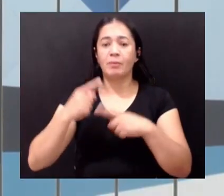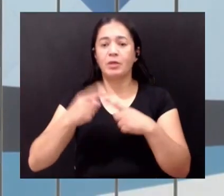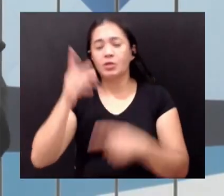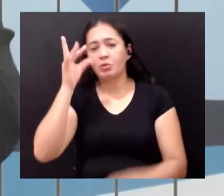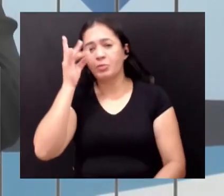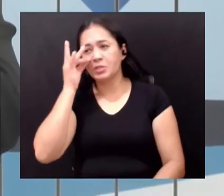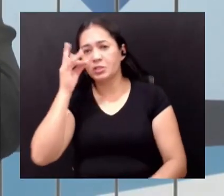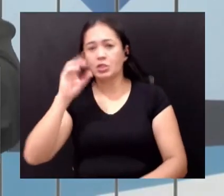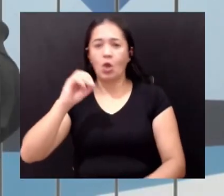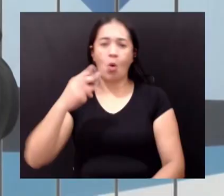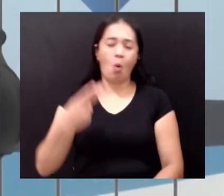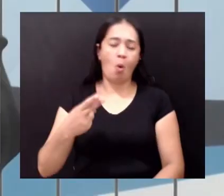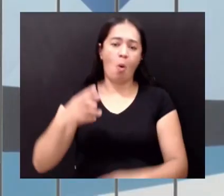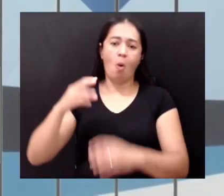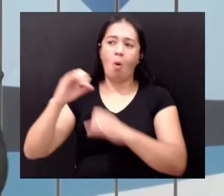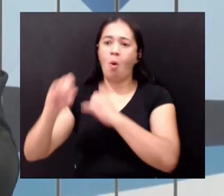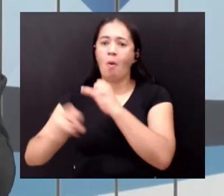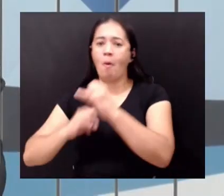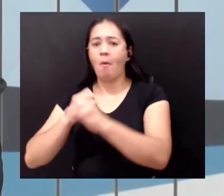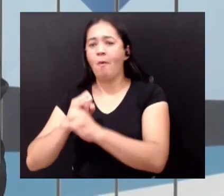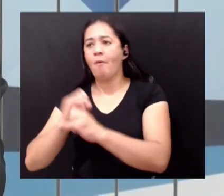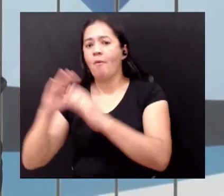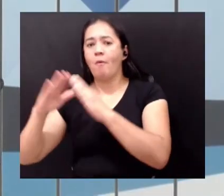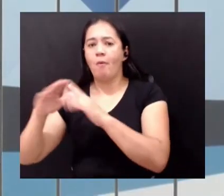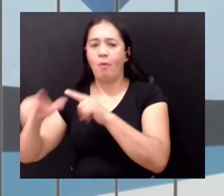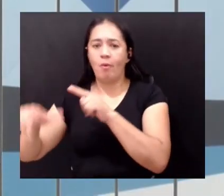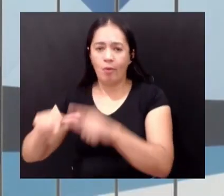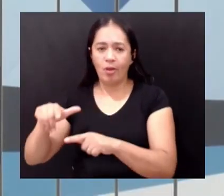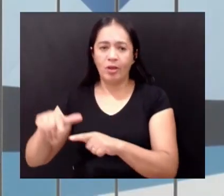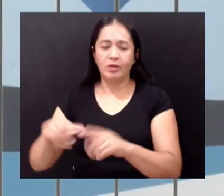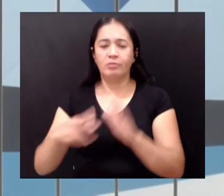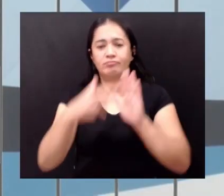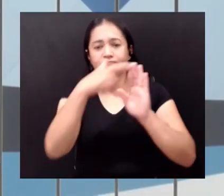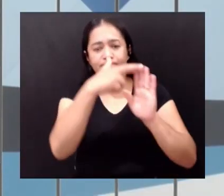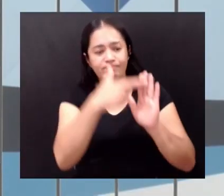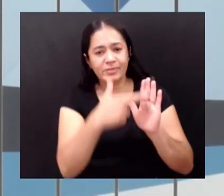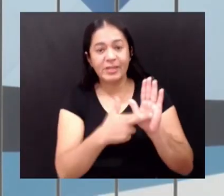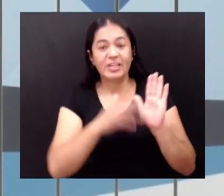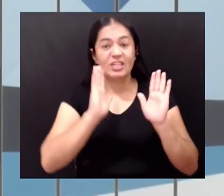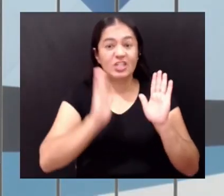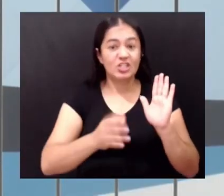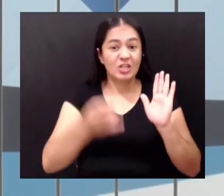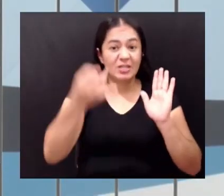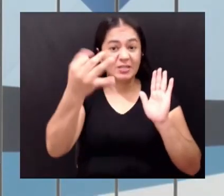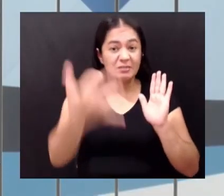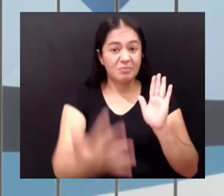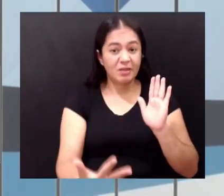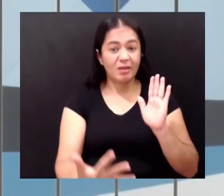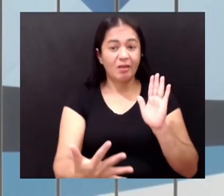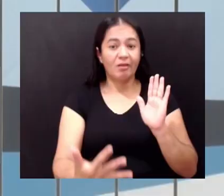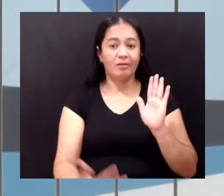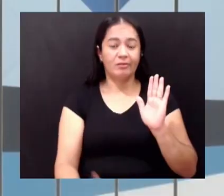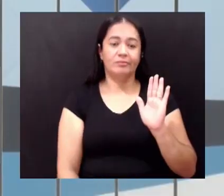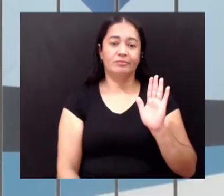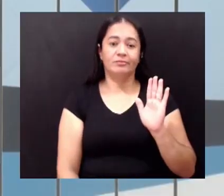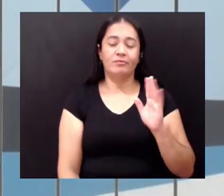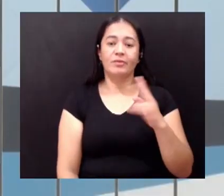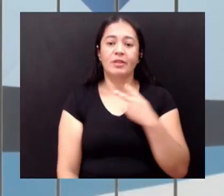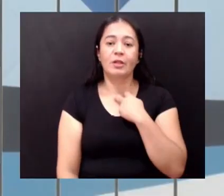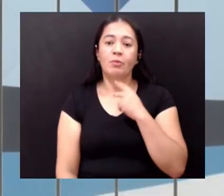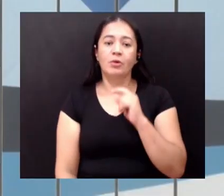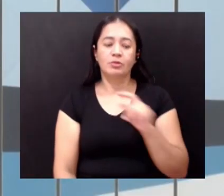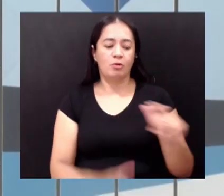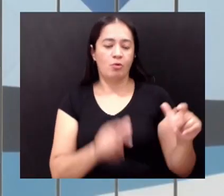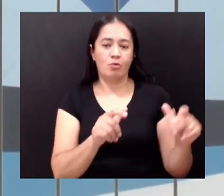online, né? Com regras notificadas, né? Com fiscalização ou sem fiscalização. Então, não podem ser espaços em que as pessoas adoecem por